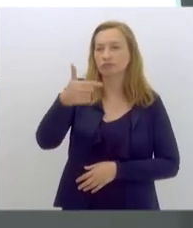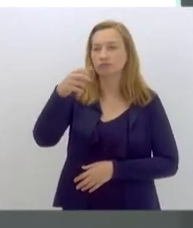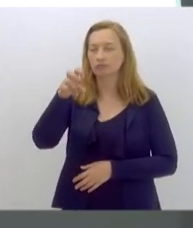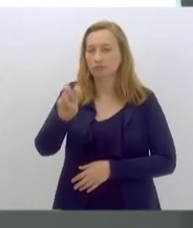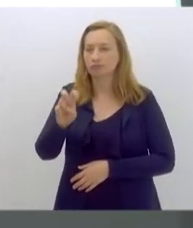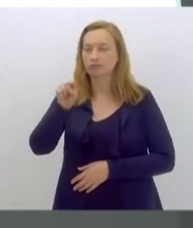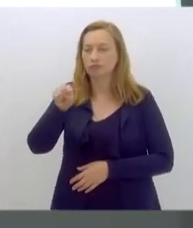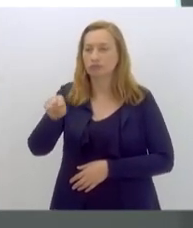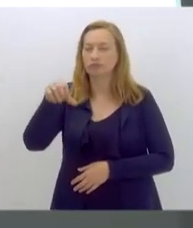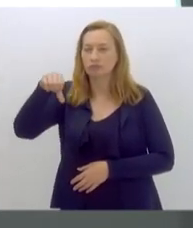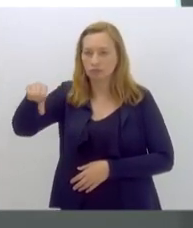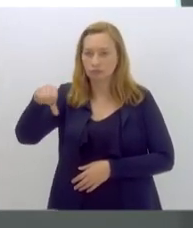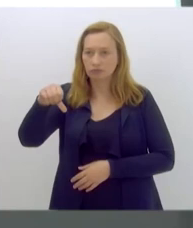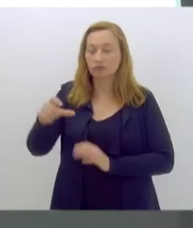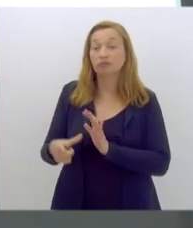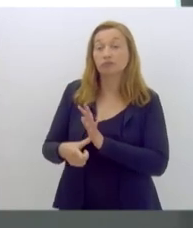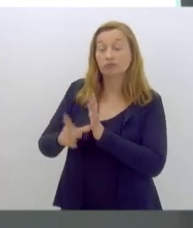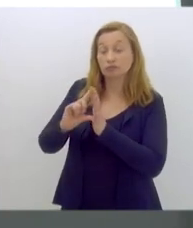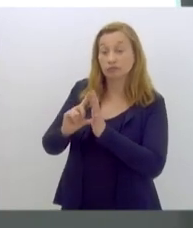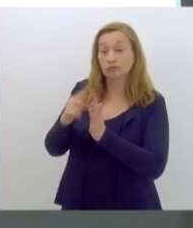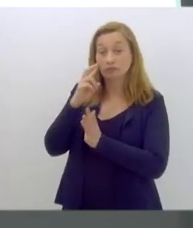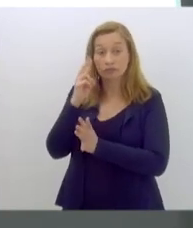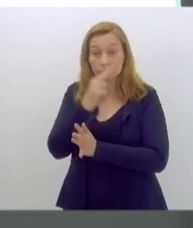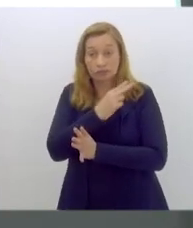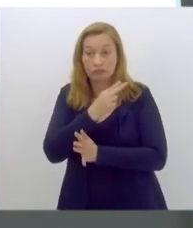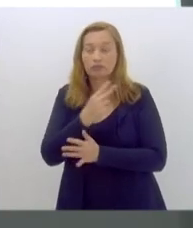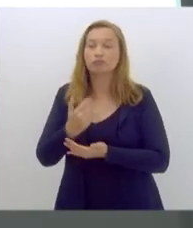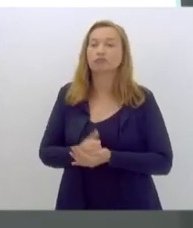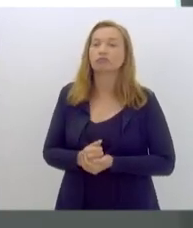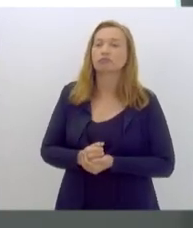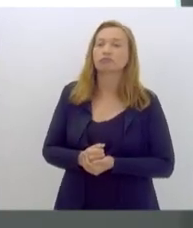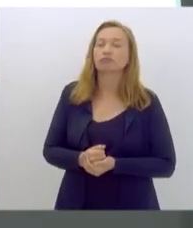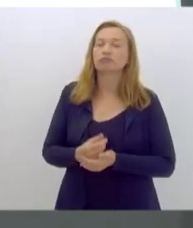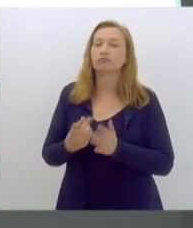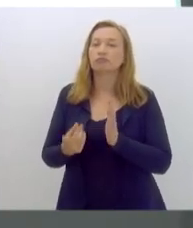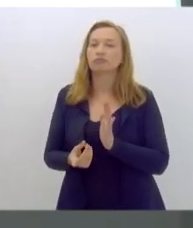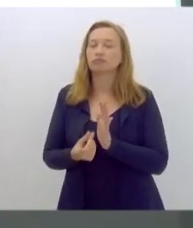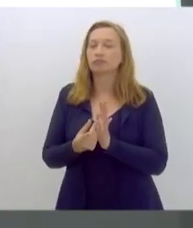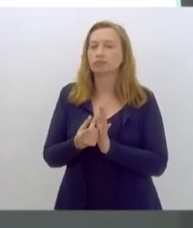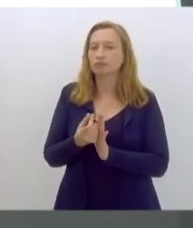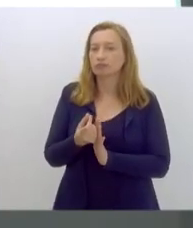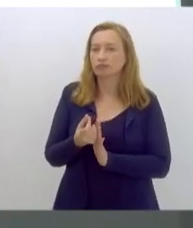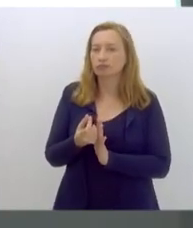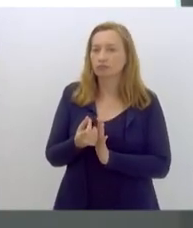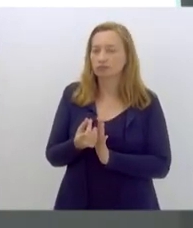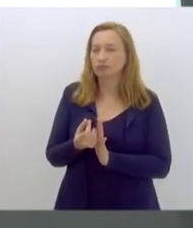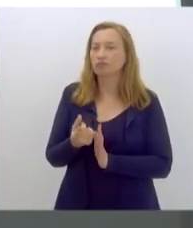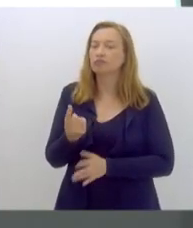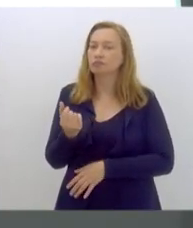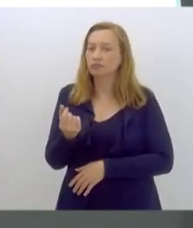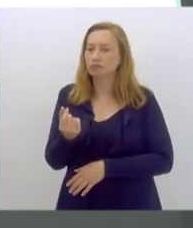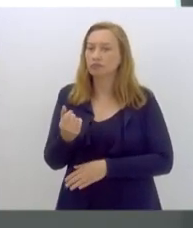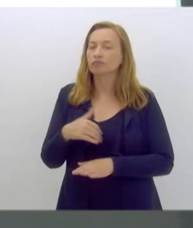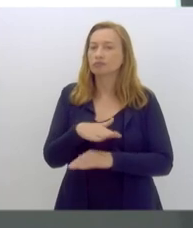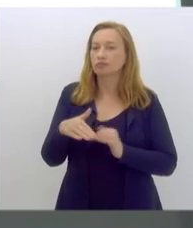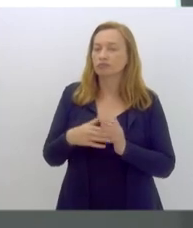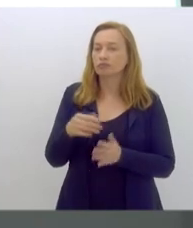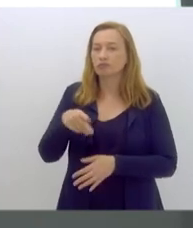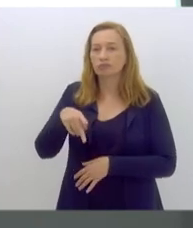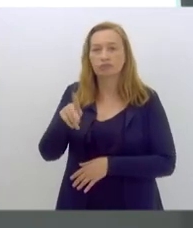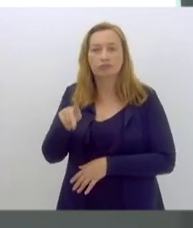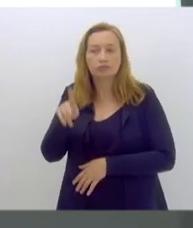no quadro anterior que é a receita líquida de roias ou seja são joias que nós somos prevendo